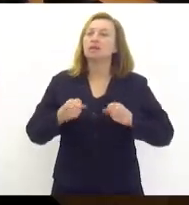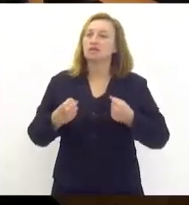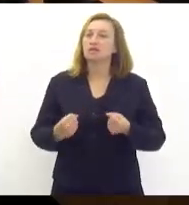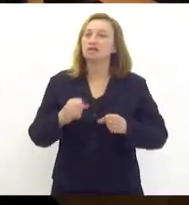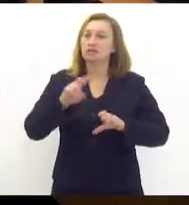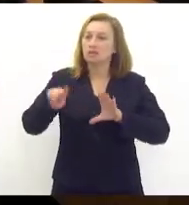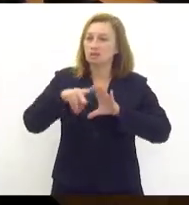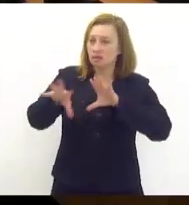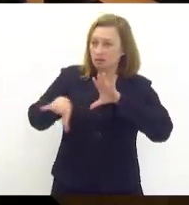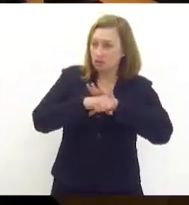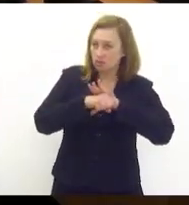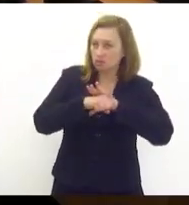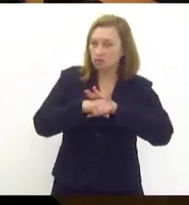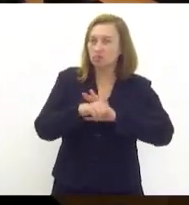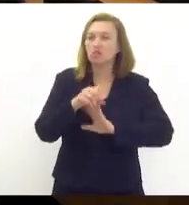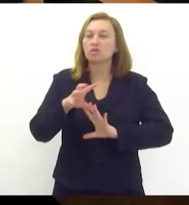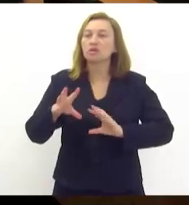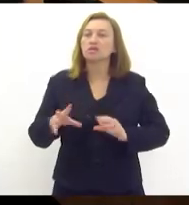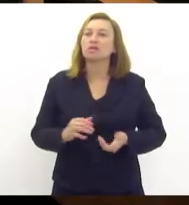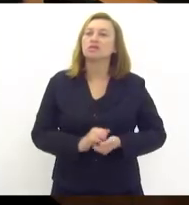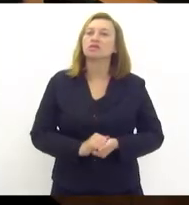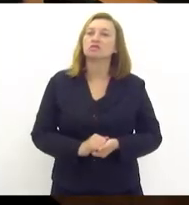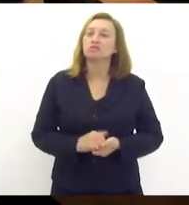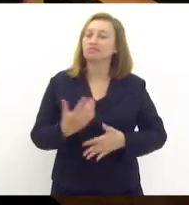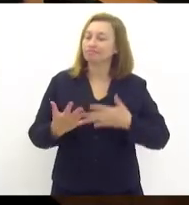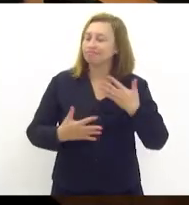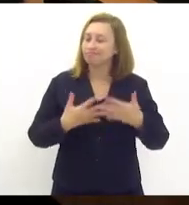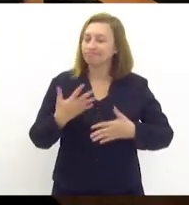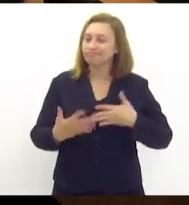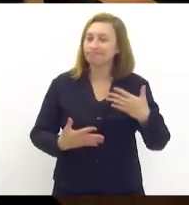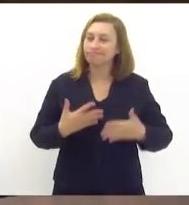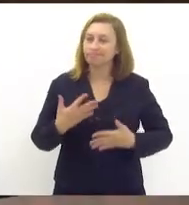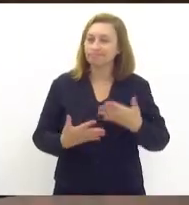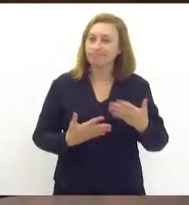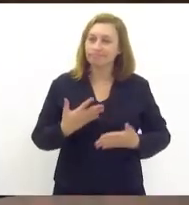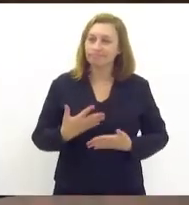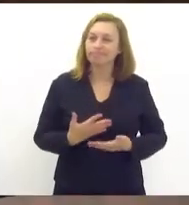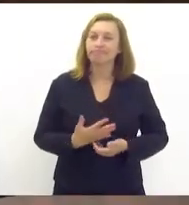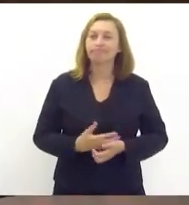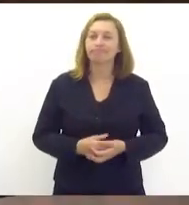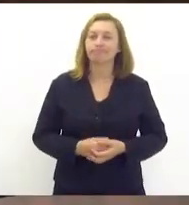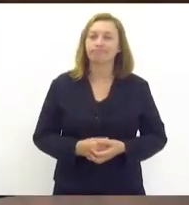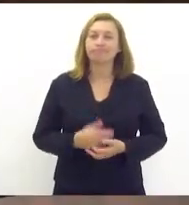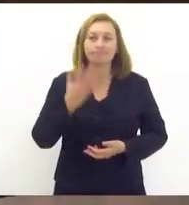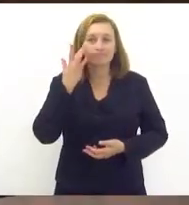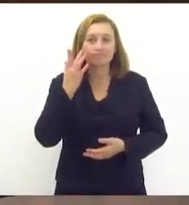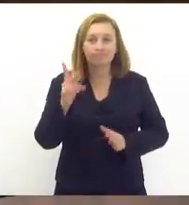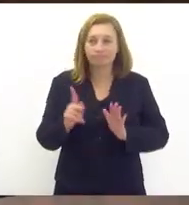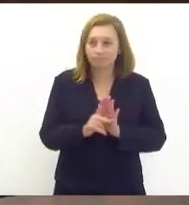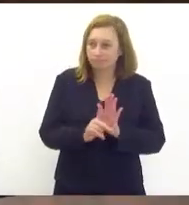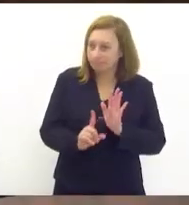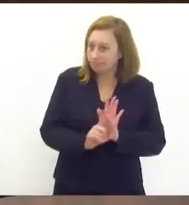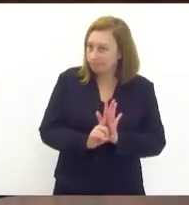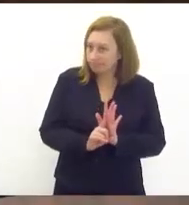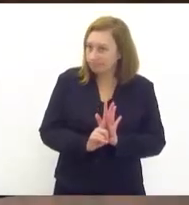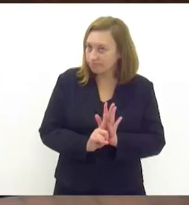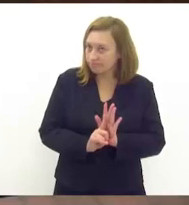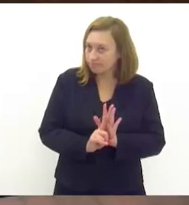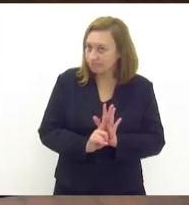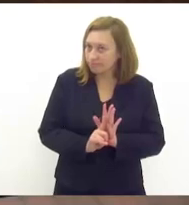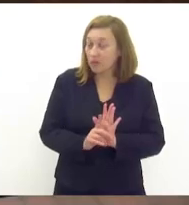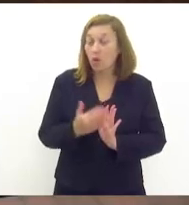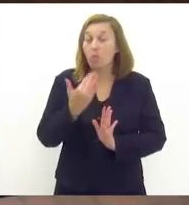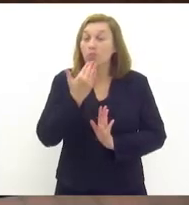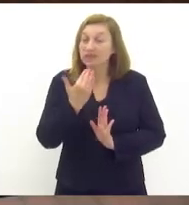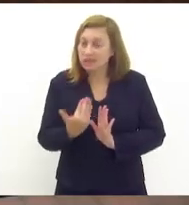do Aldo visual eu intego essa frente com muita felicidade acho que o projeto de lei a qual